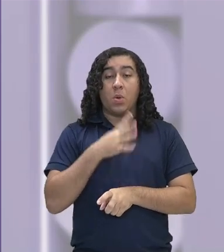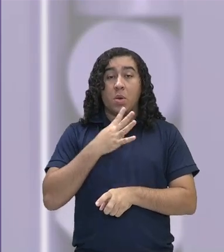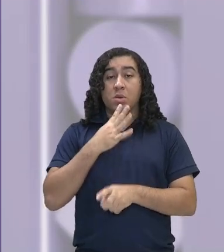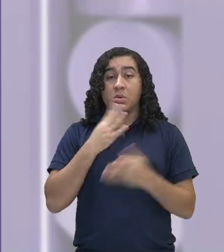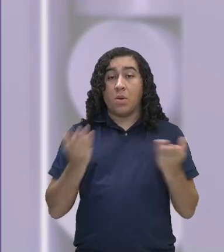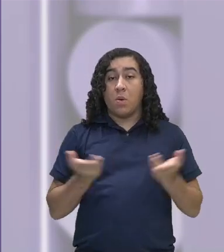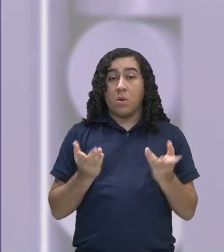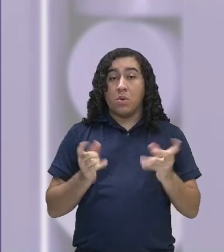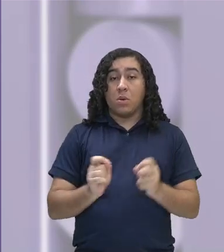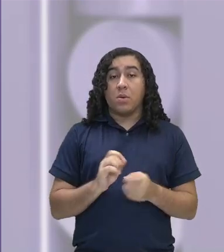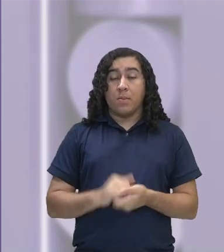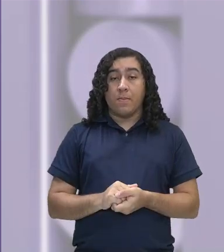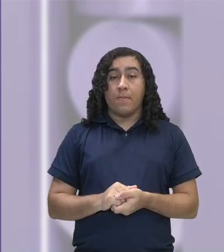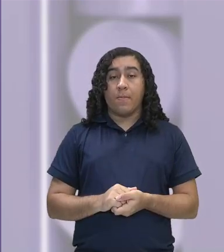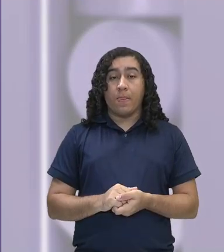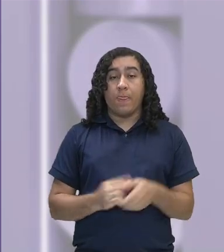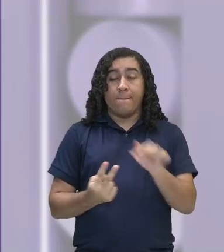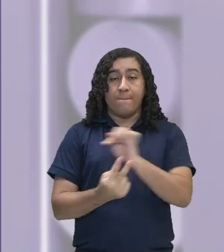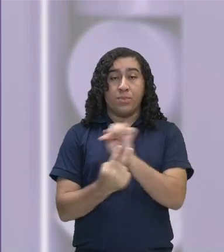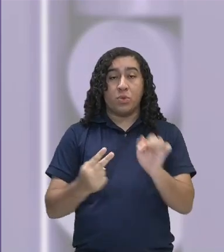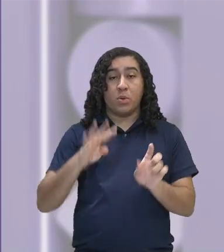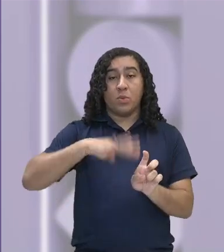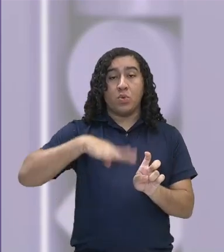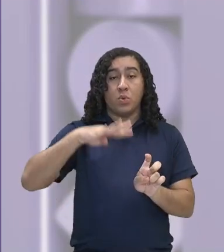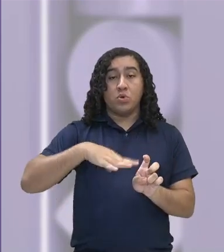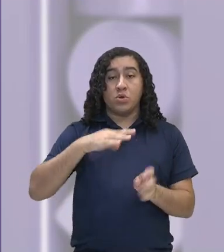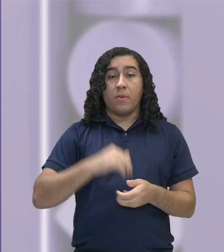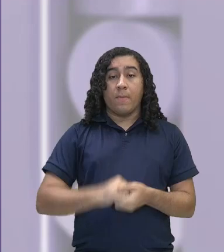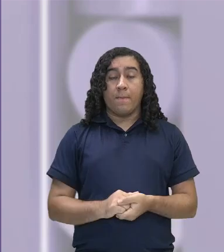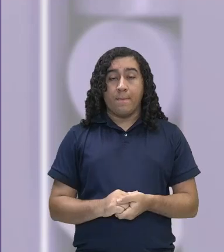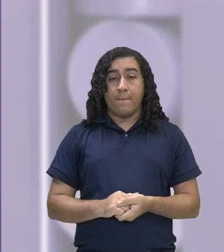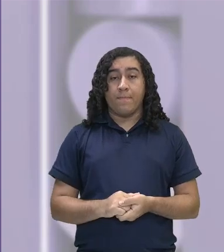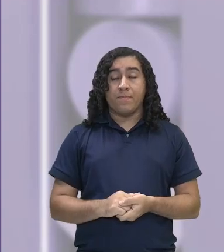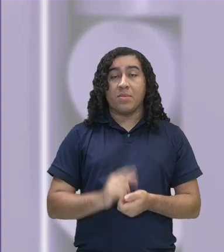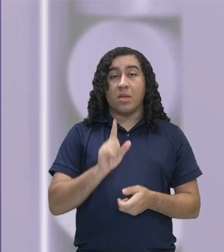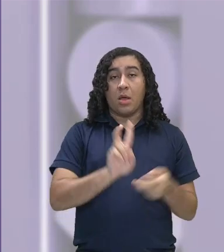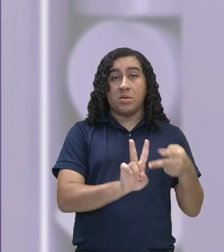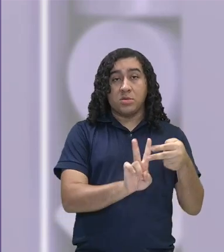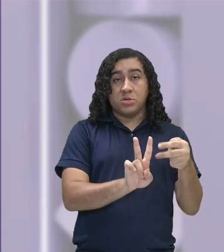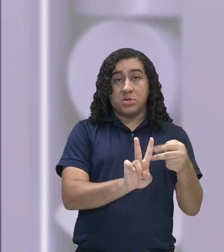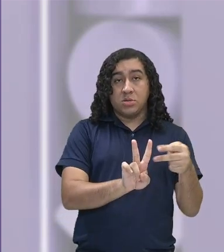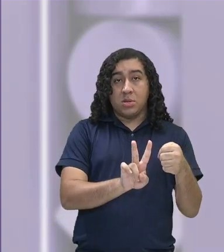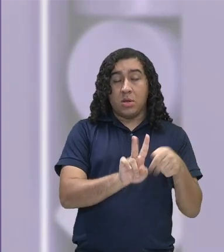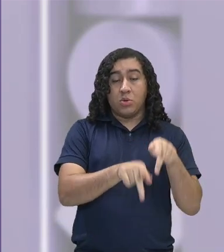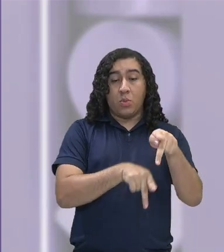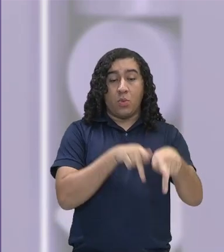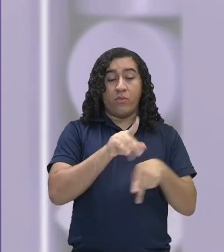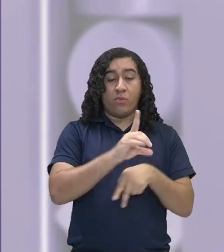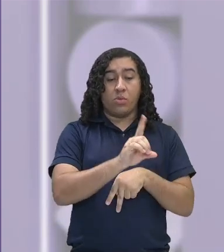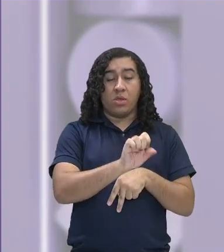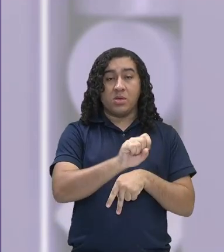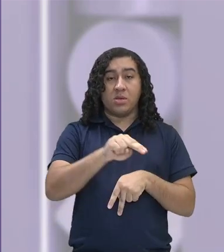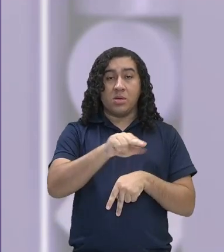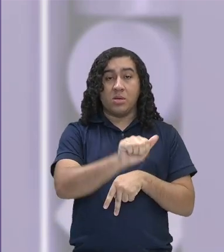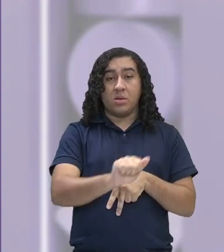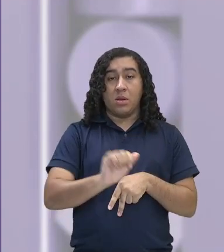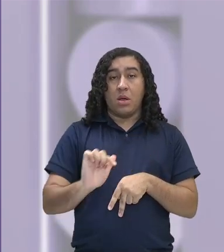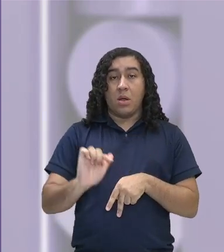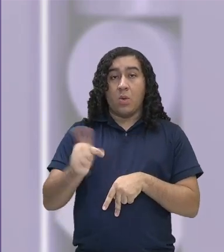aqui seguidamente duas mitologias. Uma indígena, do povo Dessana, e a